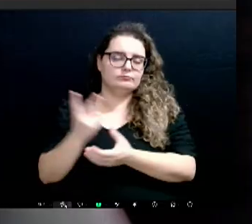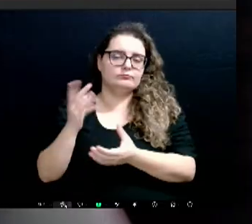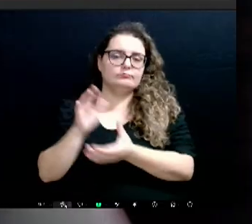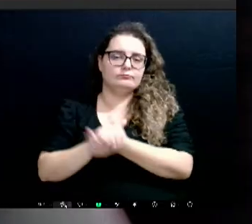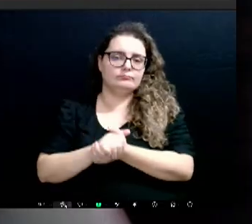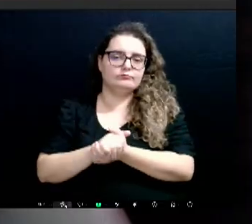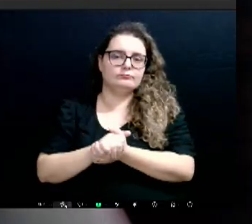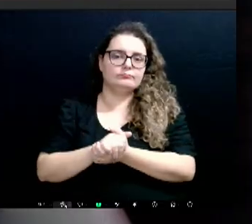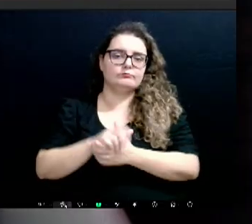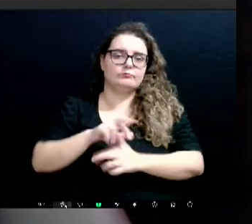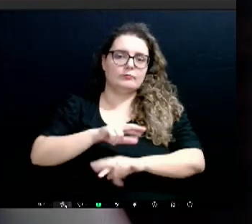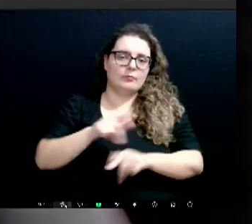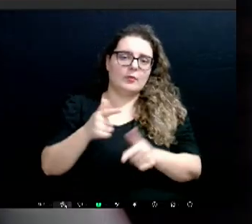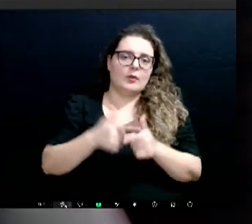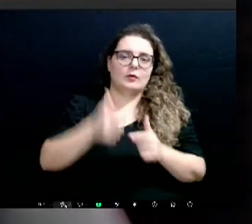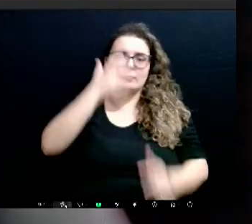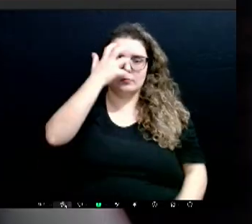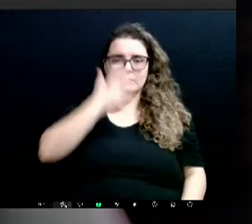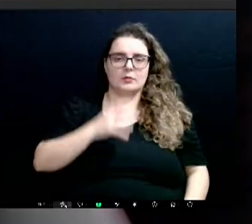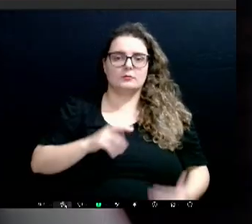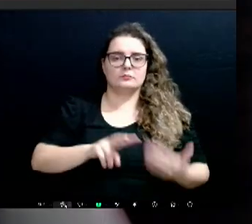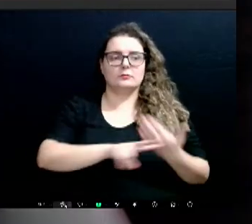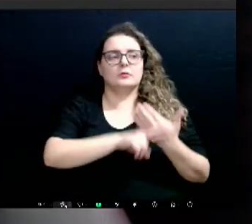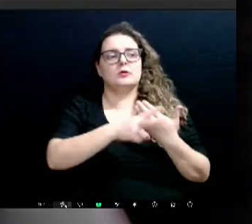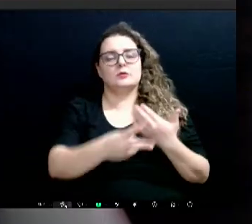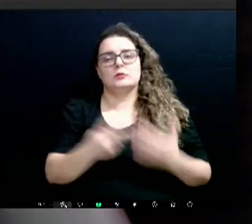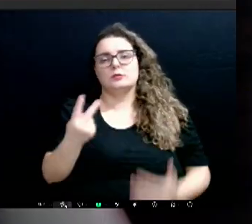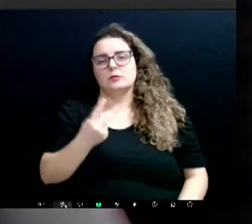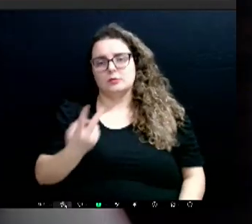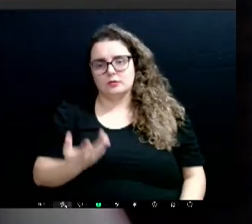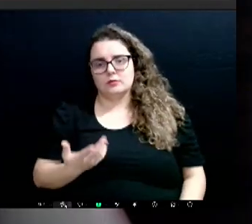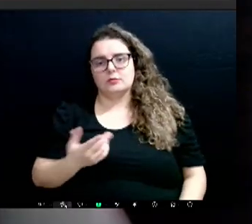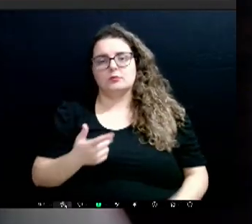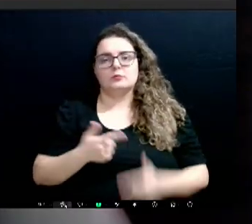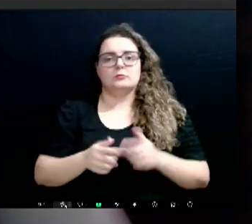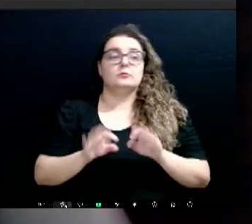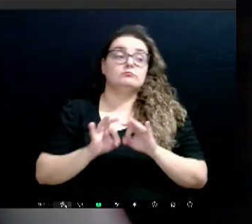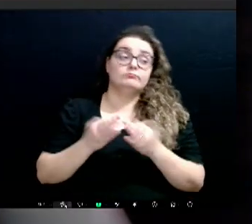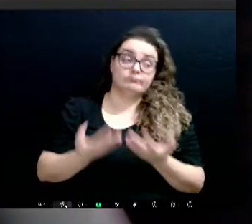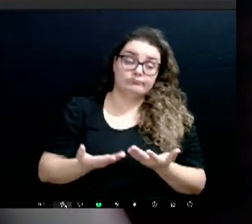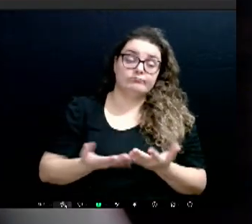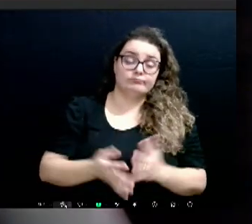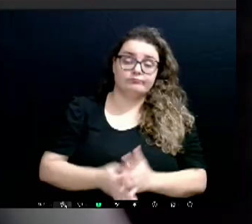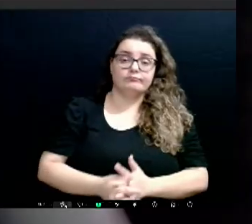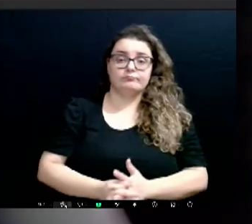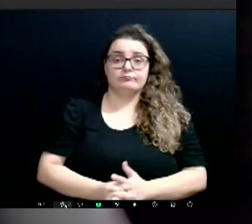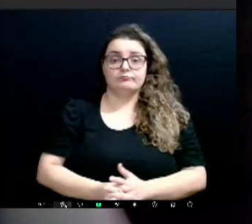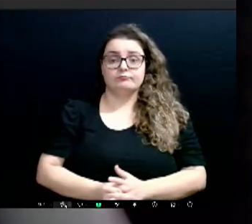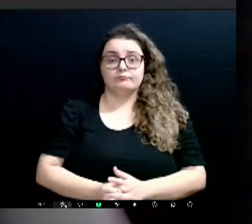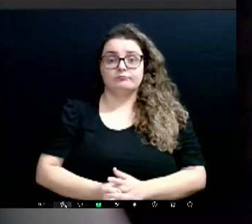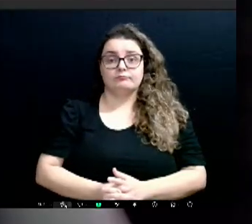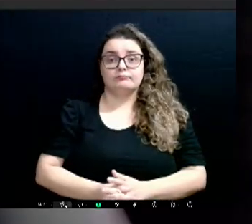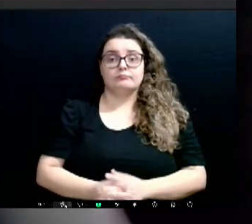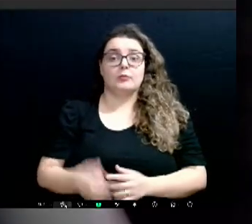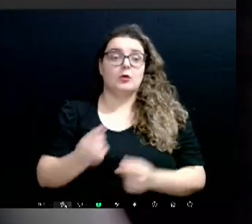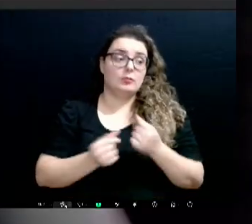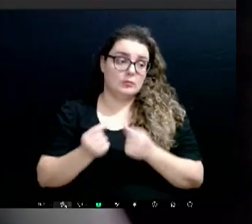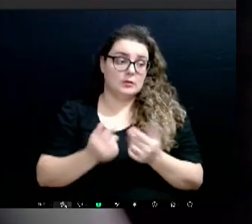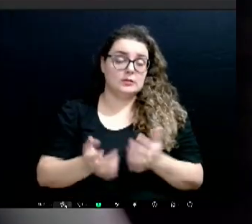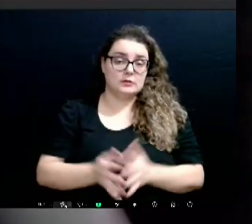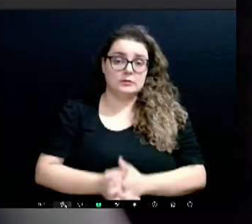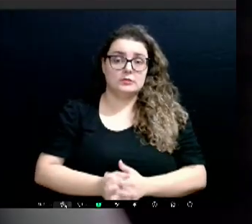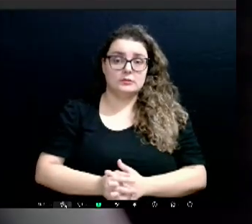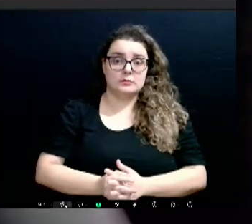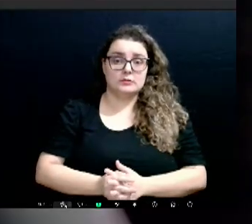sérios, porque daí desencadeia um segundo problema, que é o problema familiar. Então, o problema financeiro. E esse problema financeiro